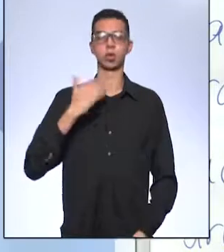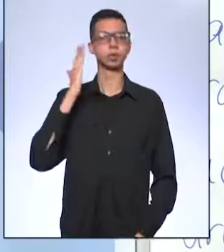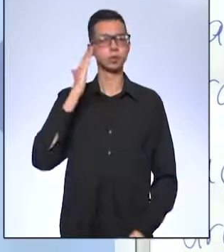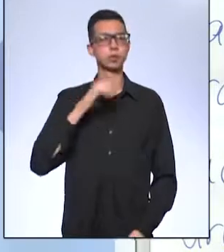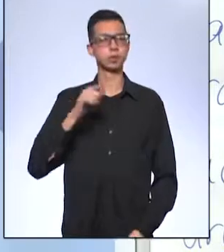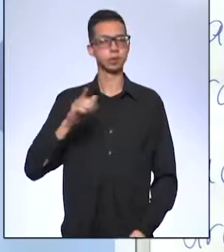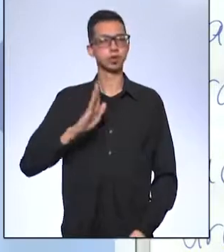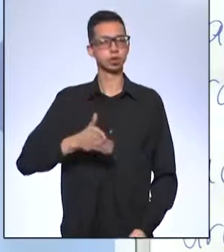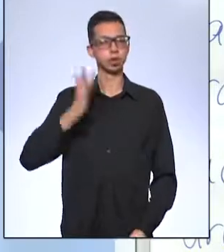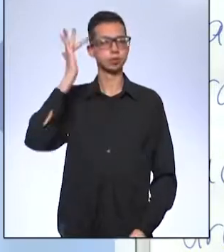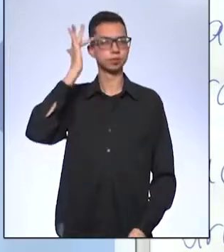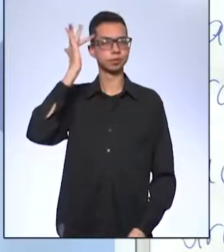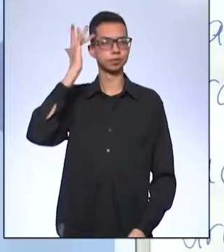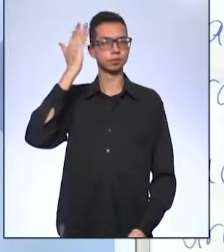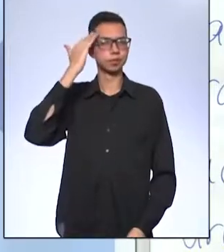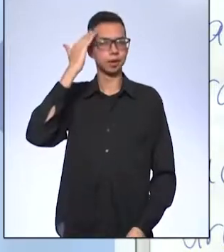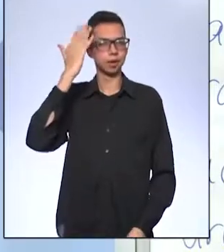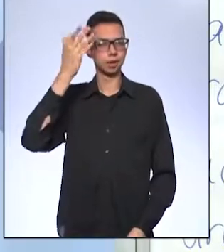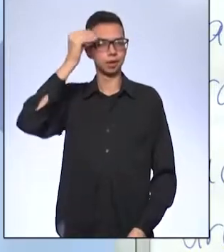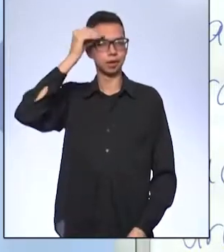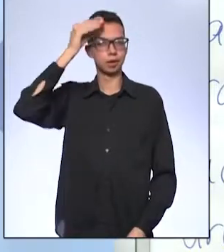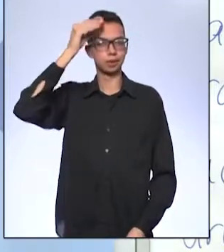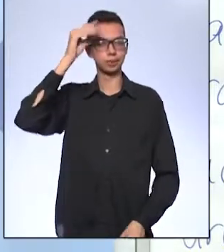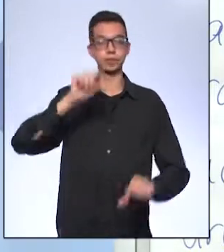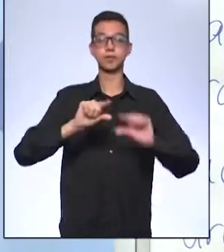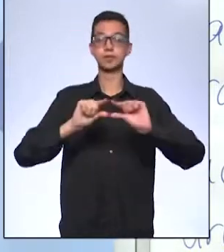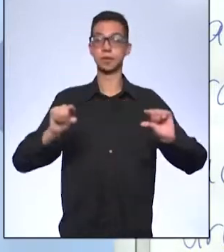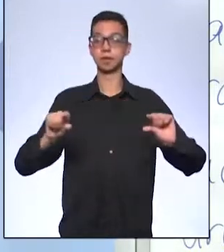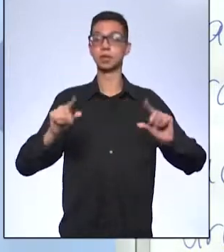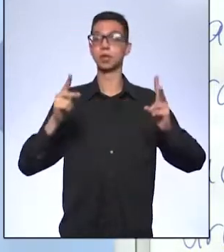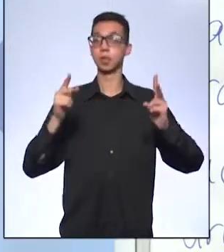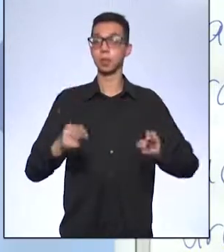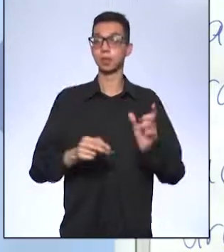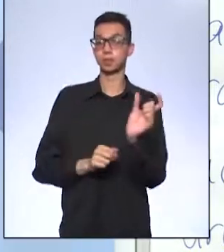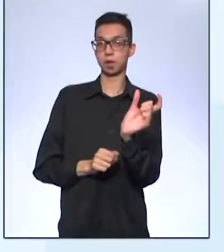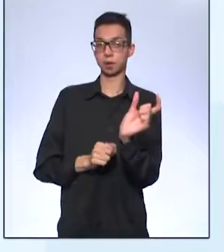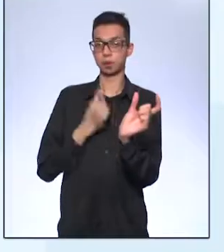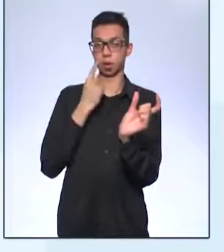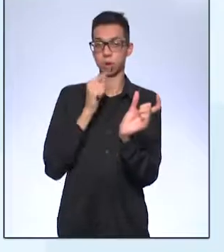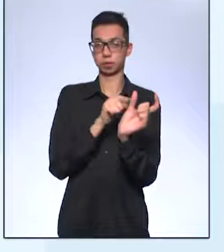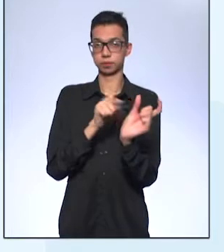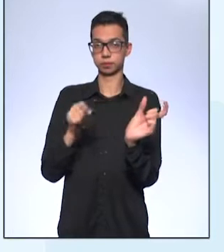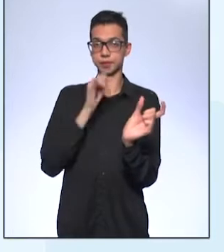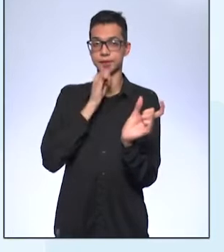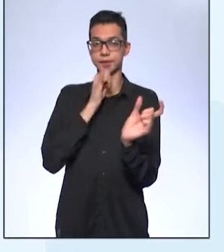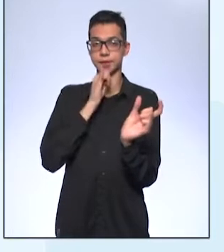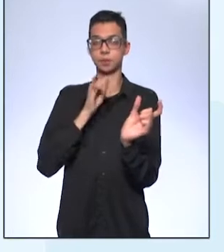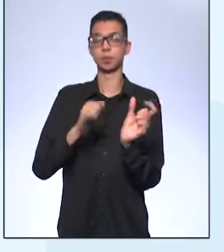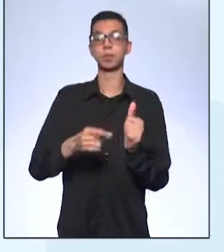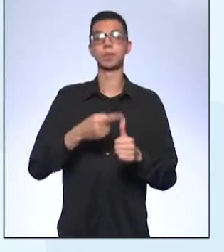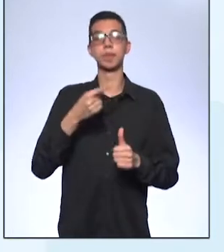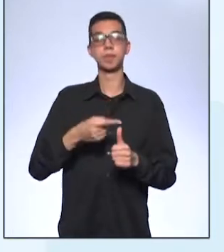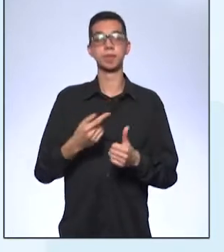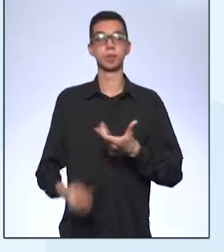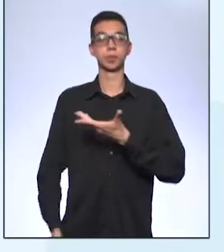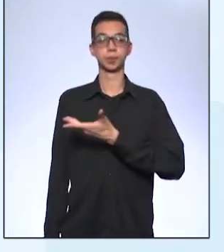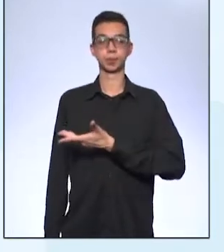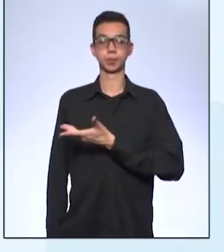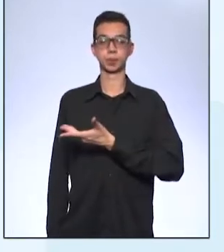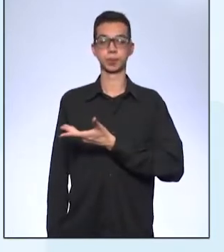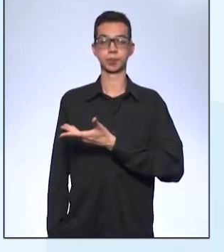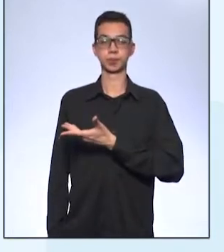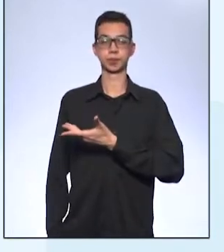sabem. E coloquem aí, completem as frases de acordo com o que está na tela. Vou dar uma olhadinha na tela. Você tem o primeiro exemplo aí. A radio